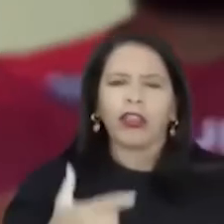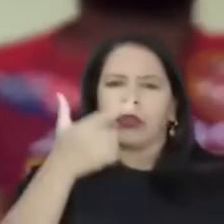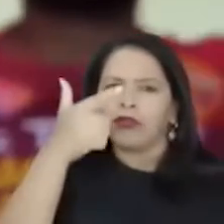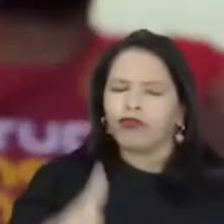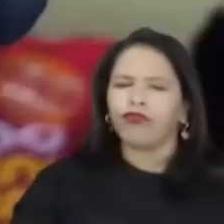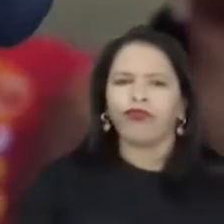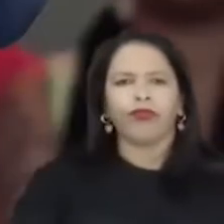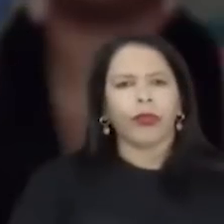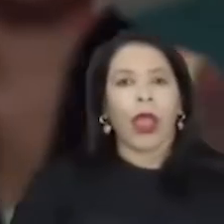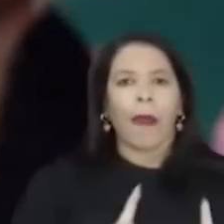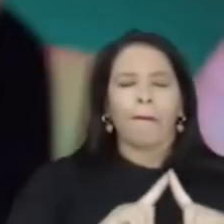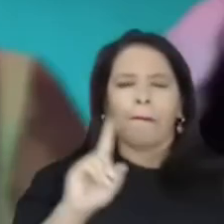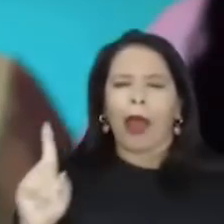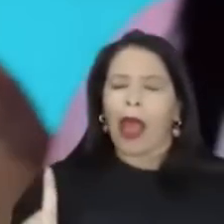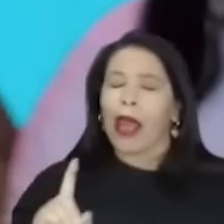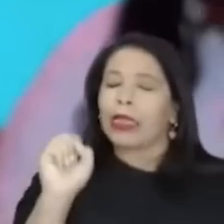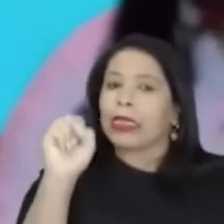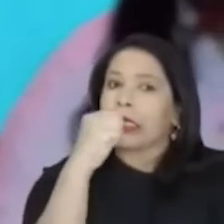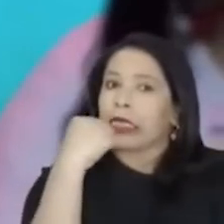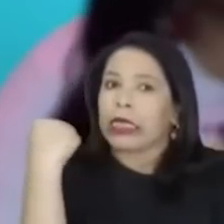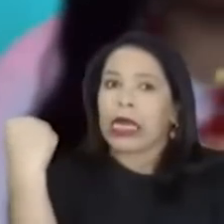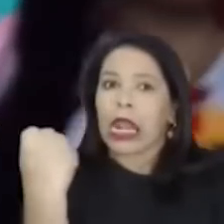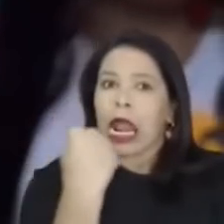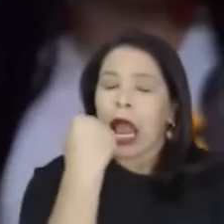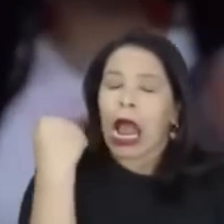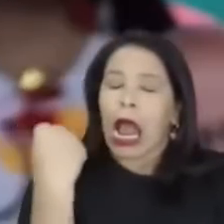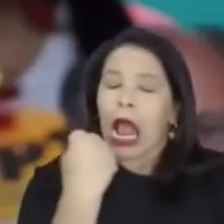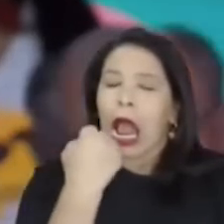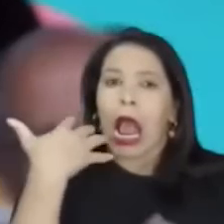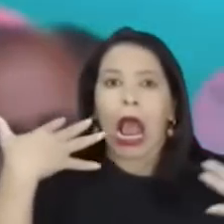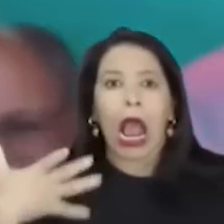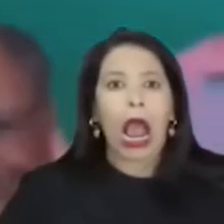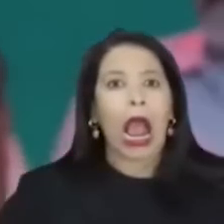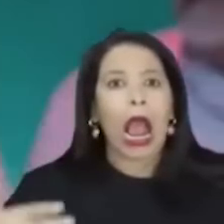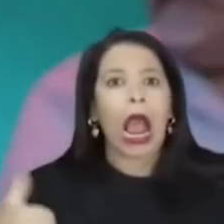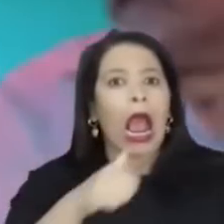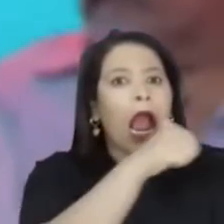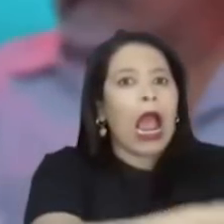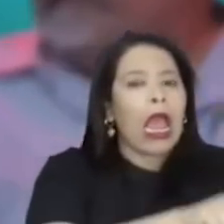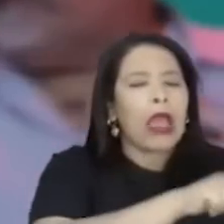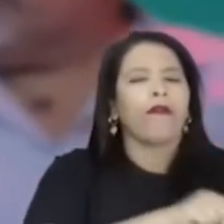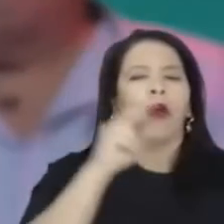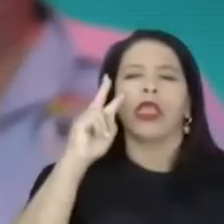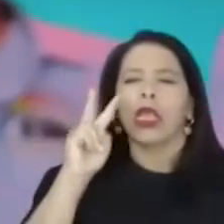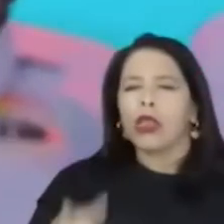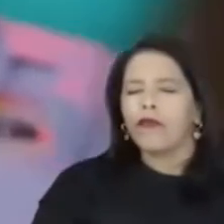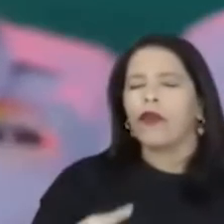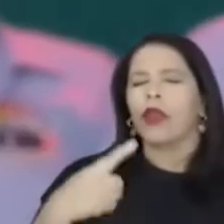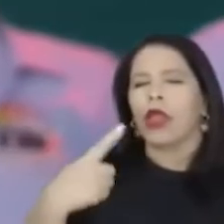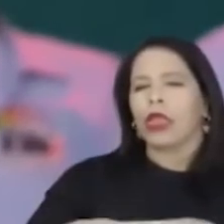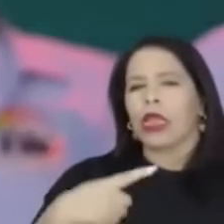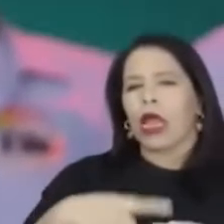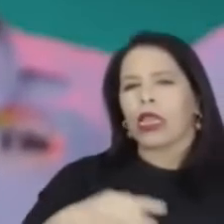grave de todas, no Rio de Janeiro, vocês viram, na Cinelândia, houve alguém tentando jogar uma